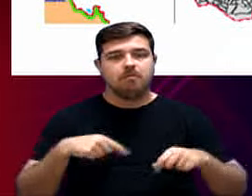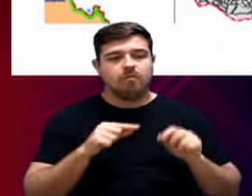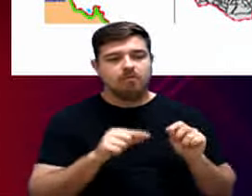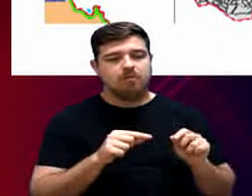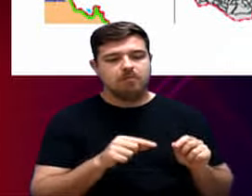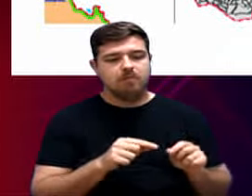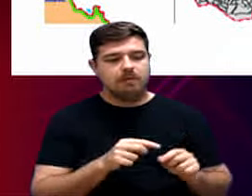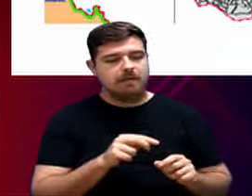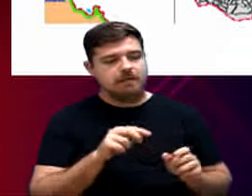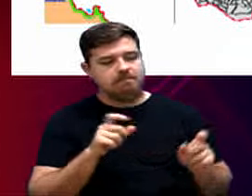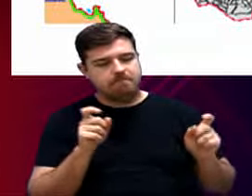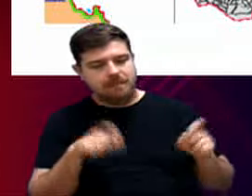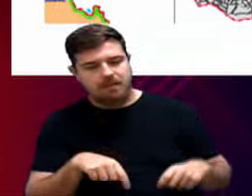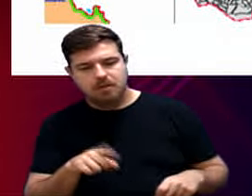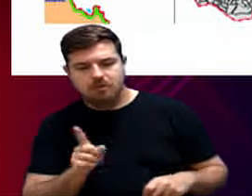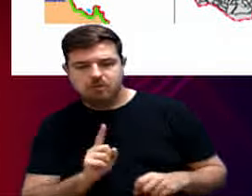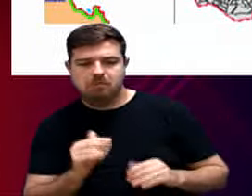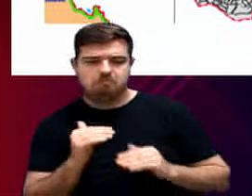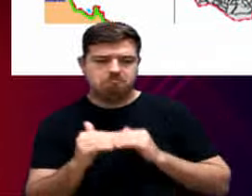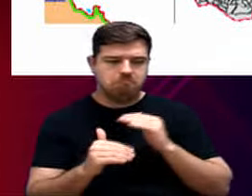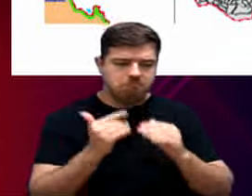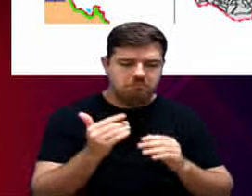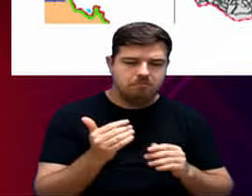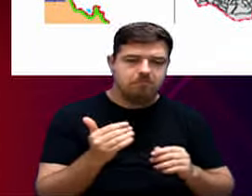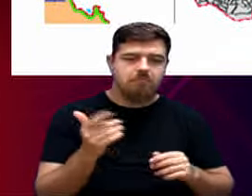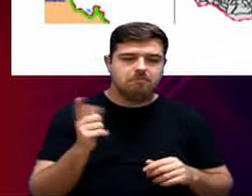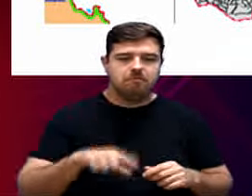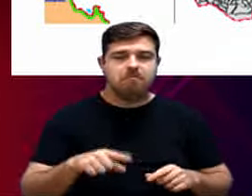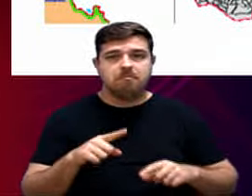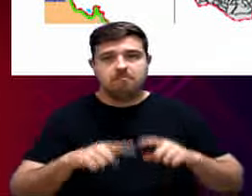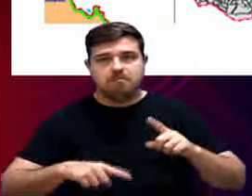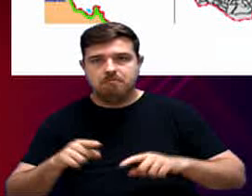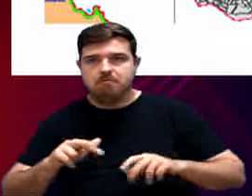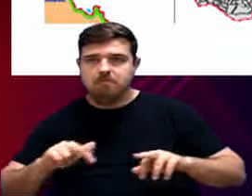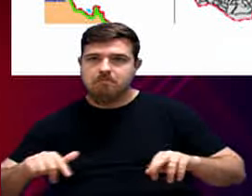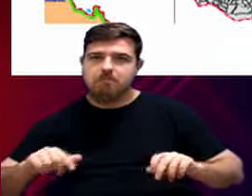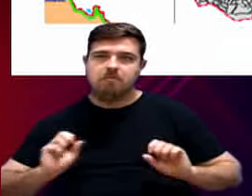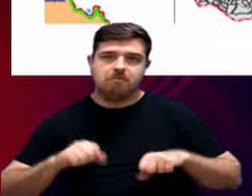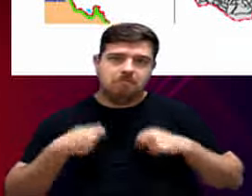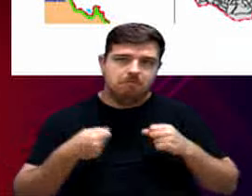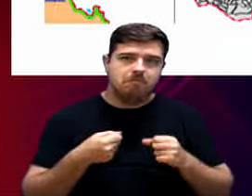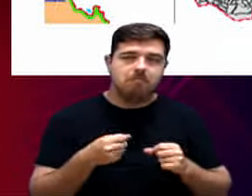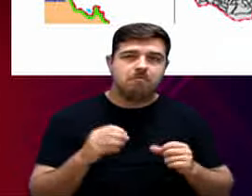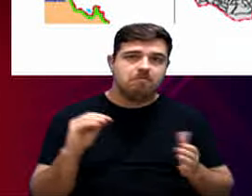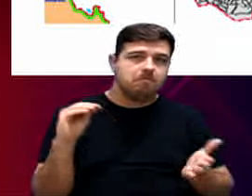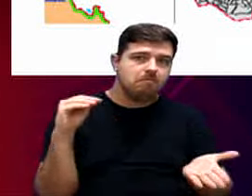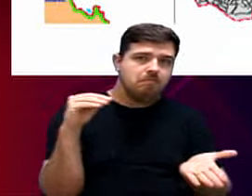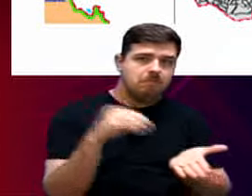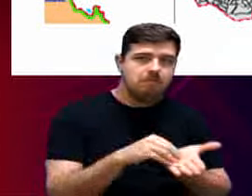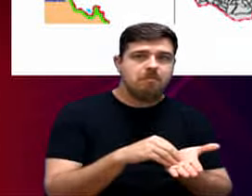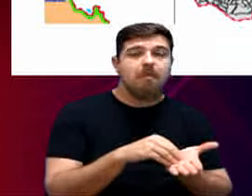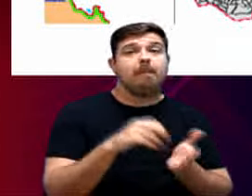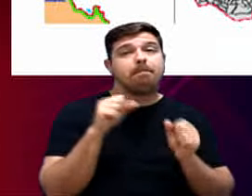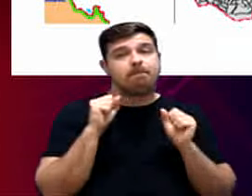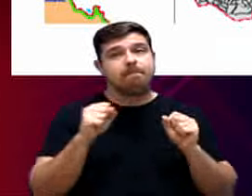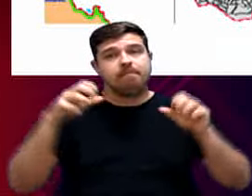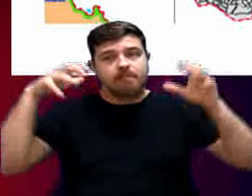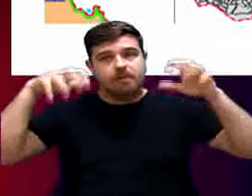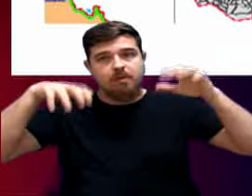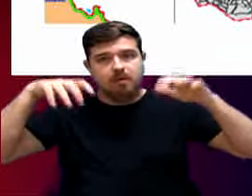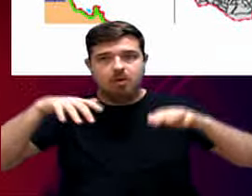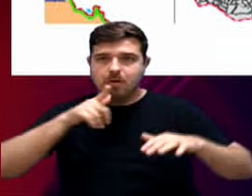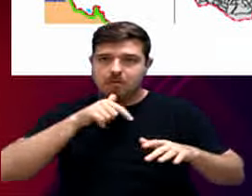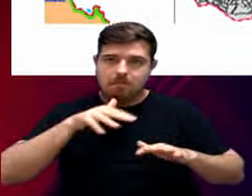desenvolvimento e implantação de ações e equipamentos públicos em áreas possíveis de alagamento